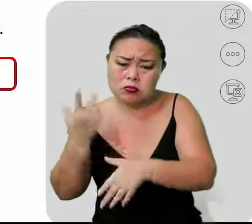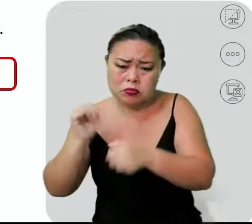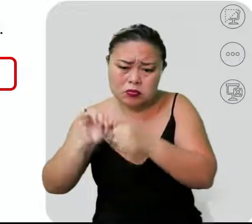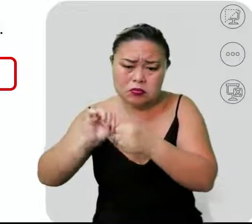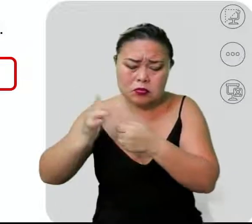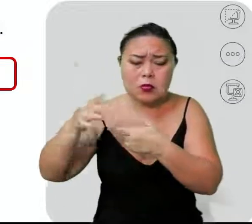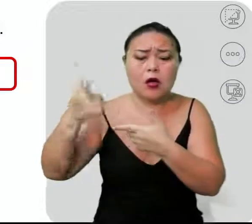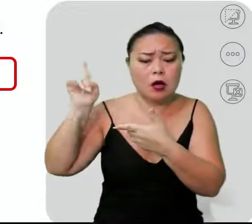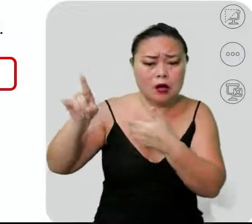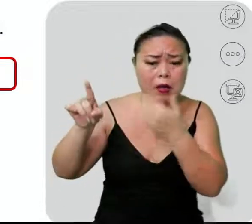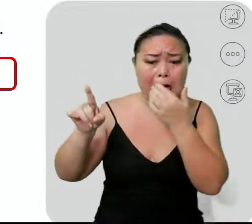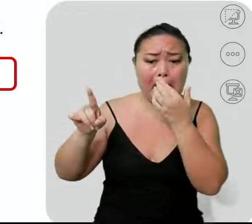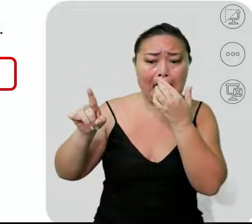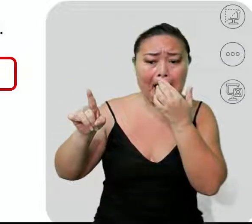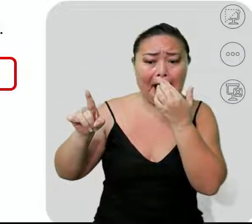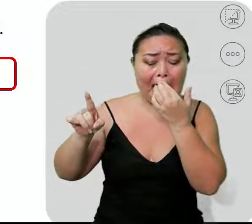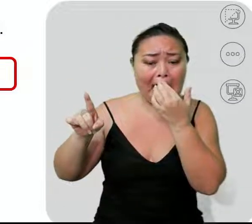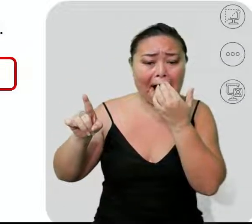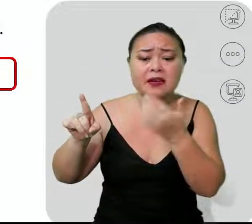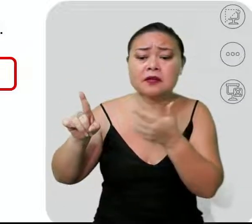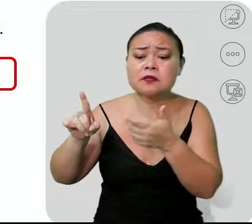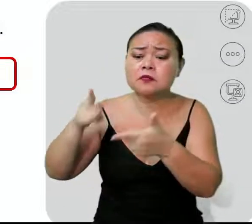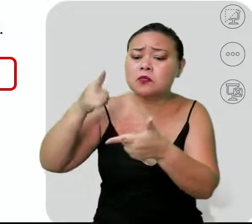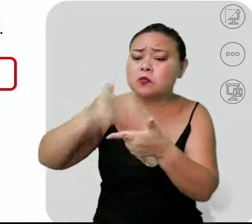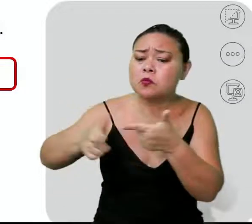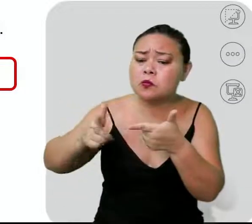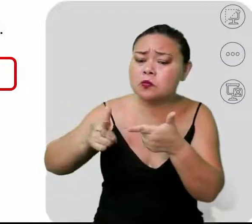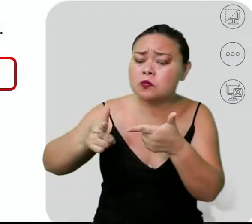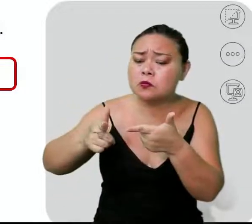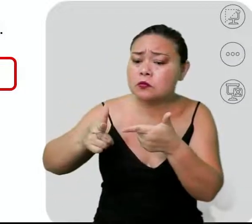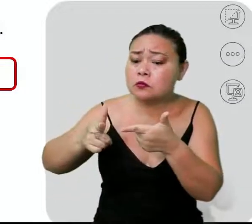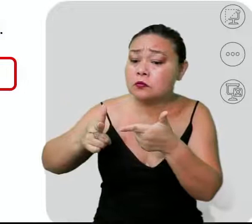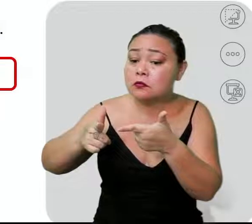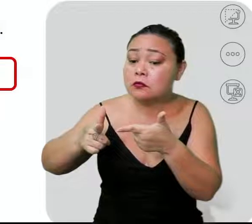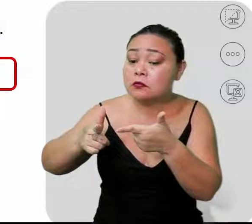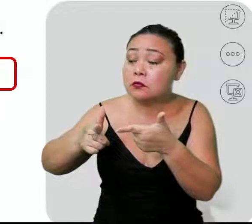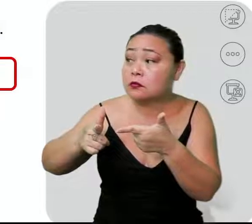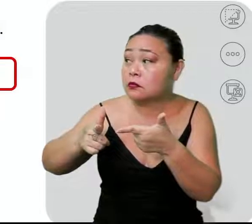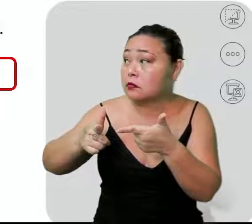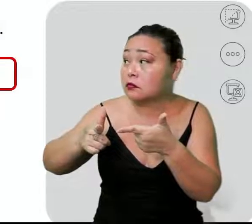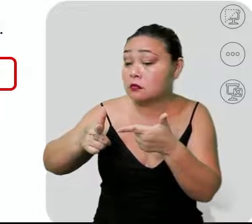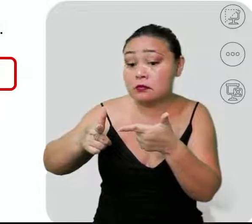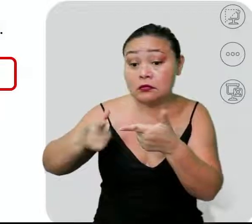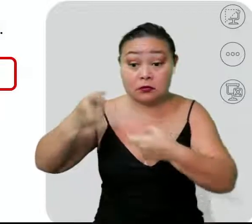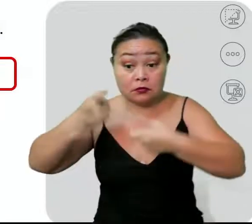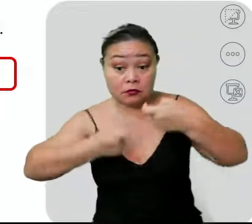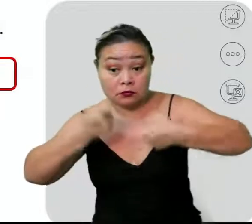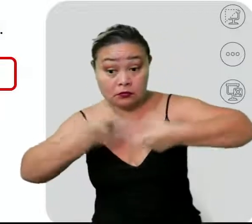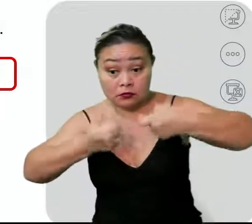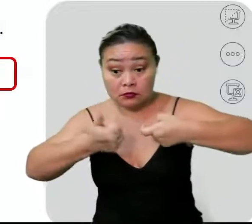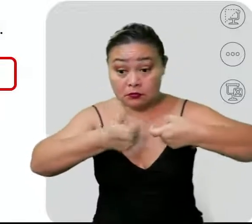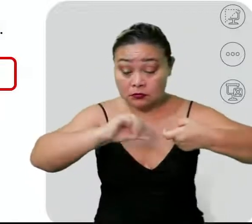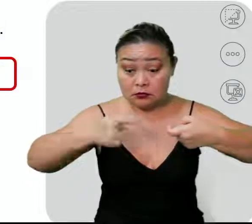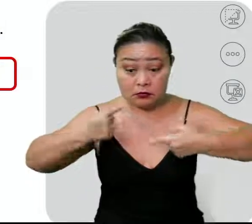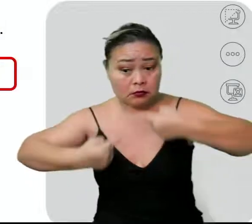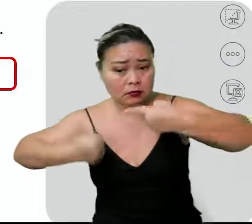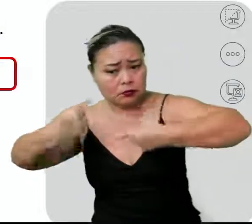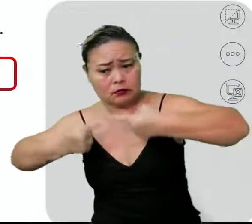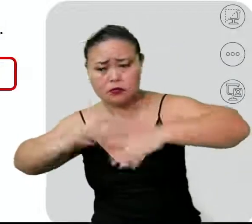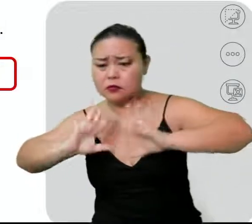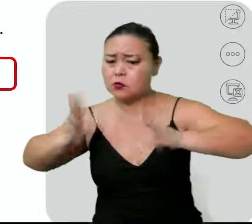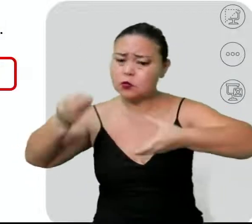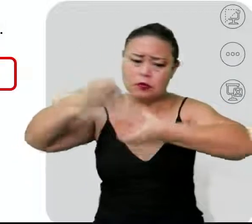cultural é de cipro também aí eh Cruze é o que mais a Guerra dos Cem Anos aí a política